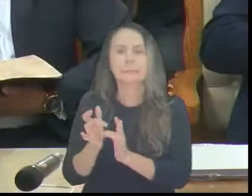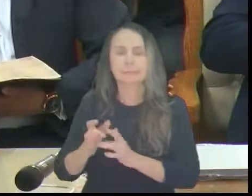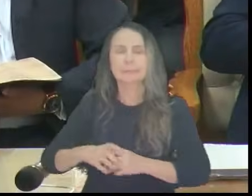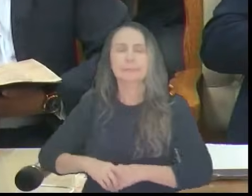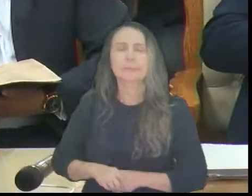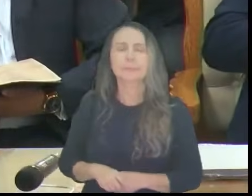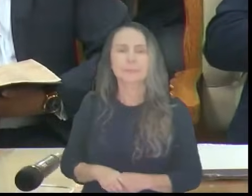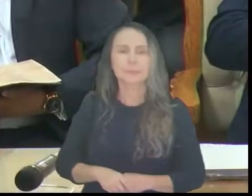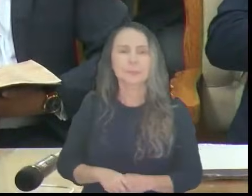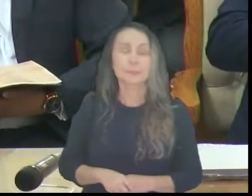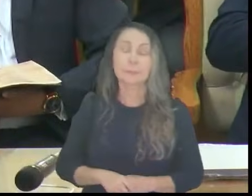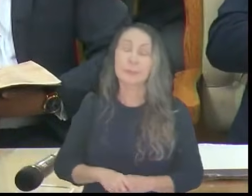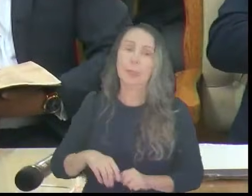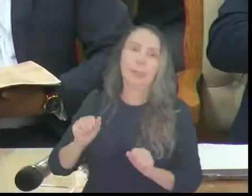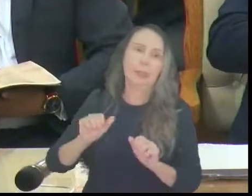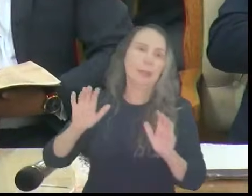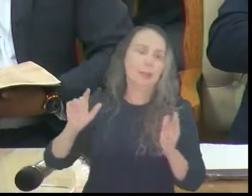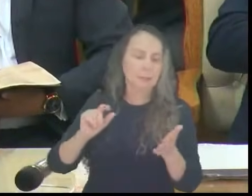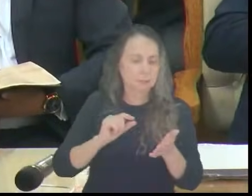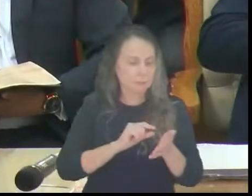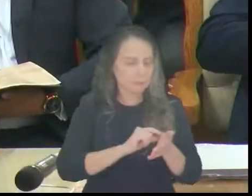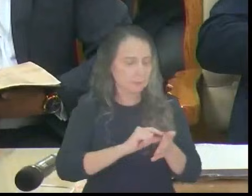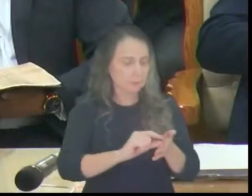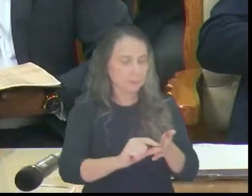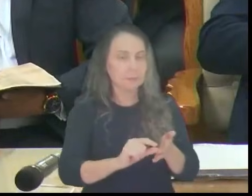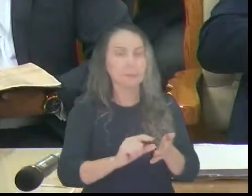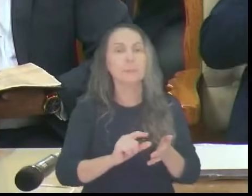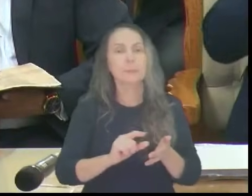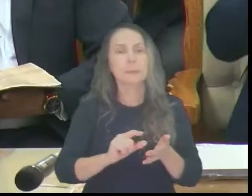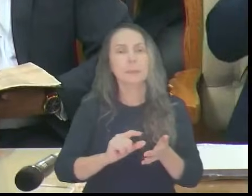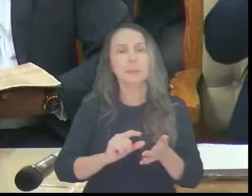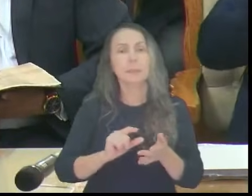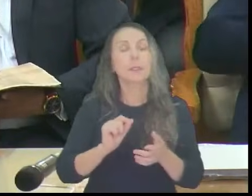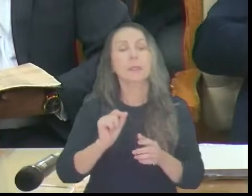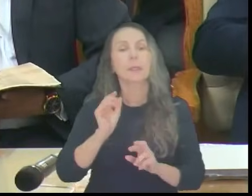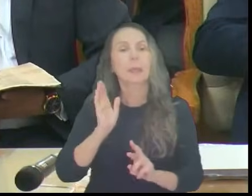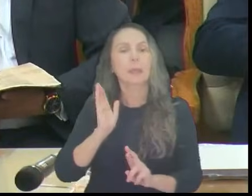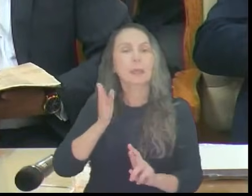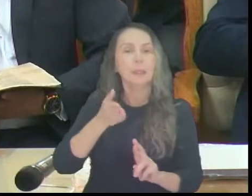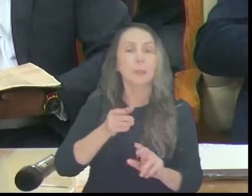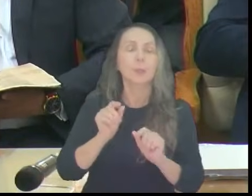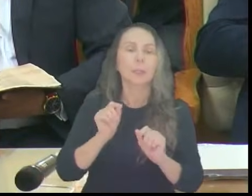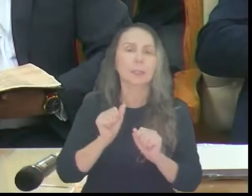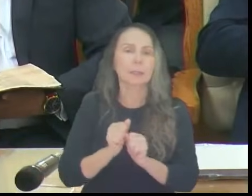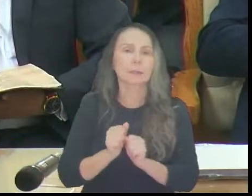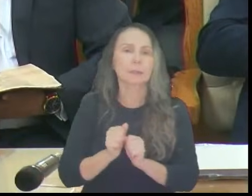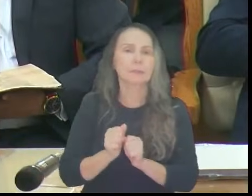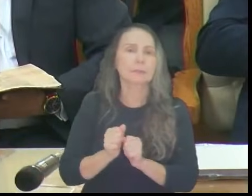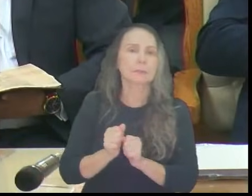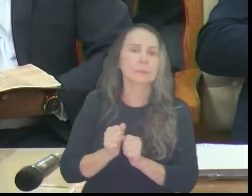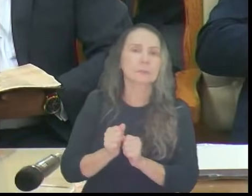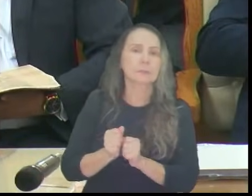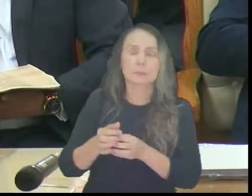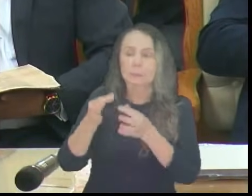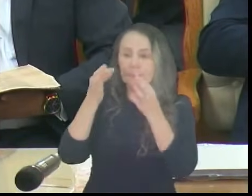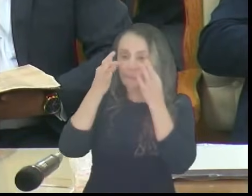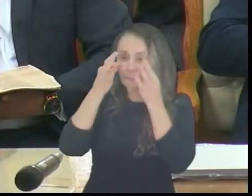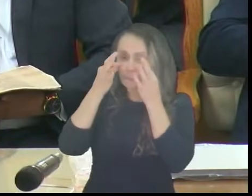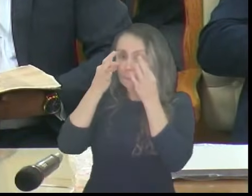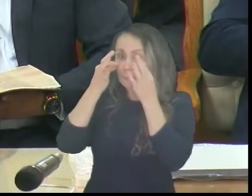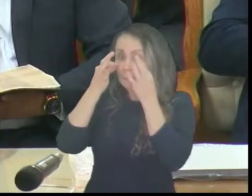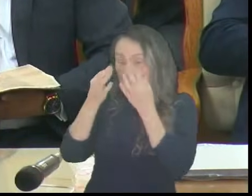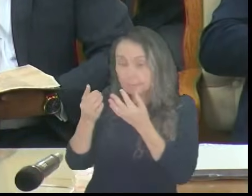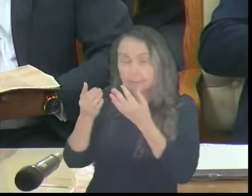Irmãos, evidentemente esse versículo se refere que eles tinham estado com Jesus pessoalmente,